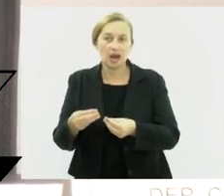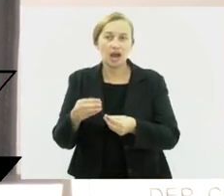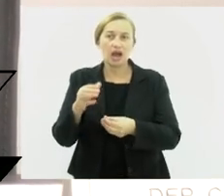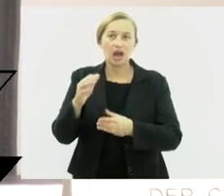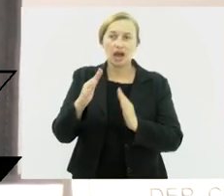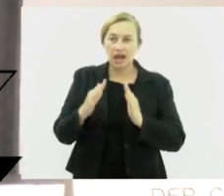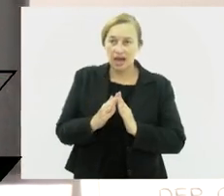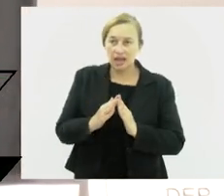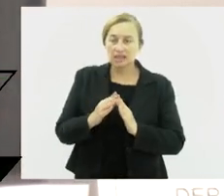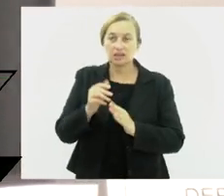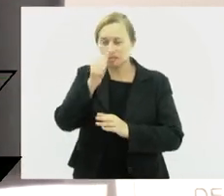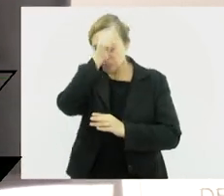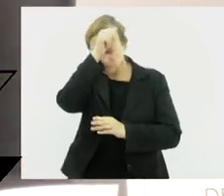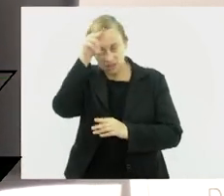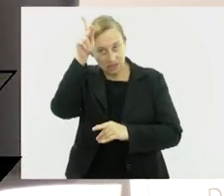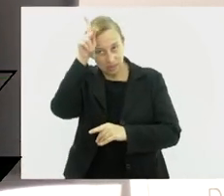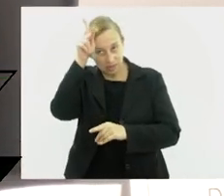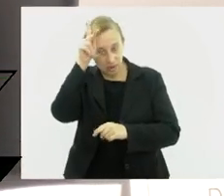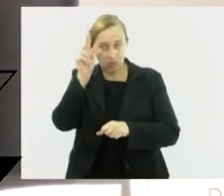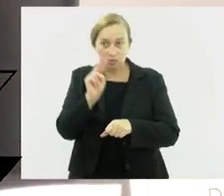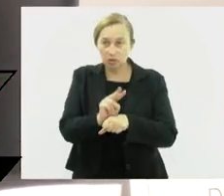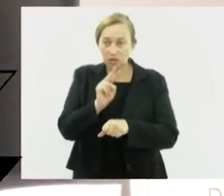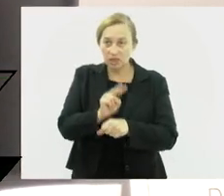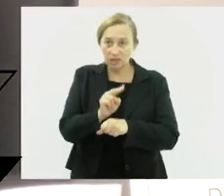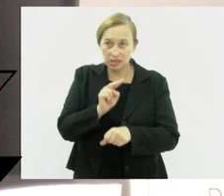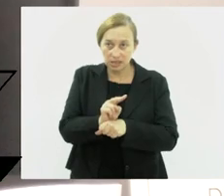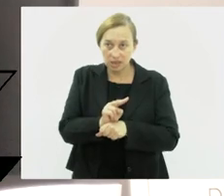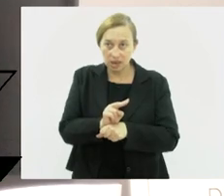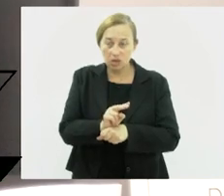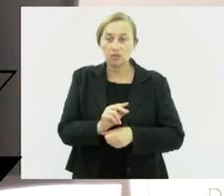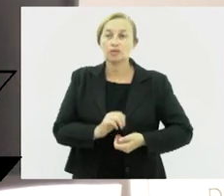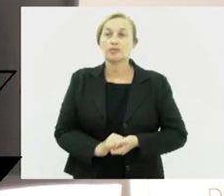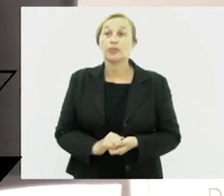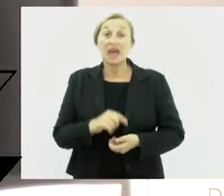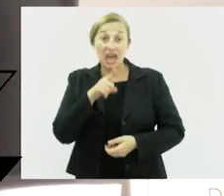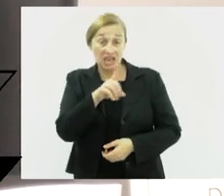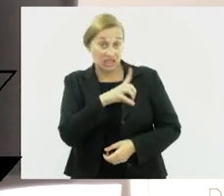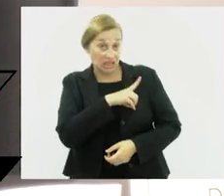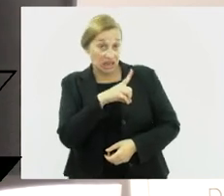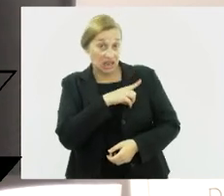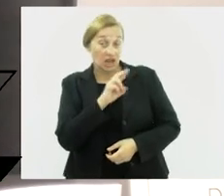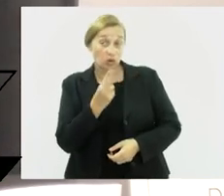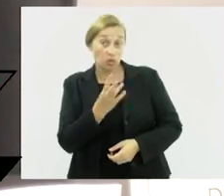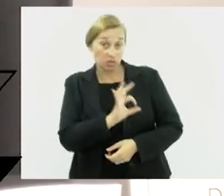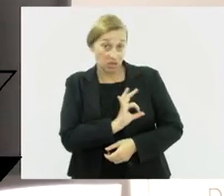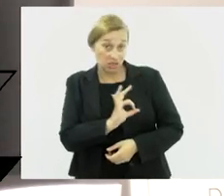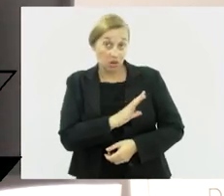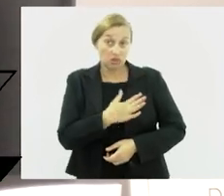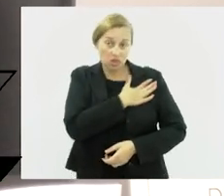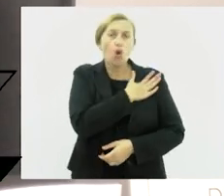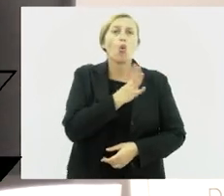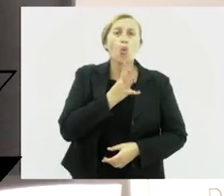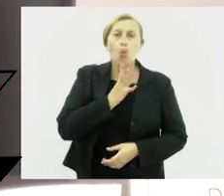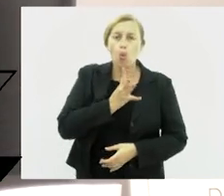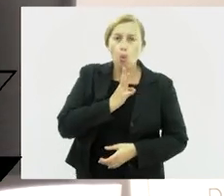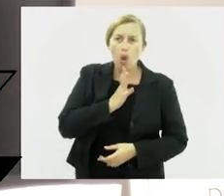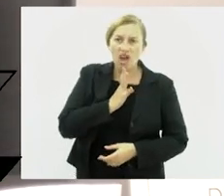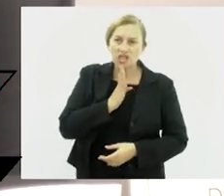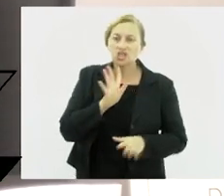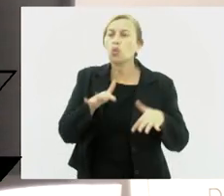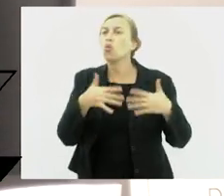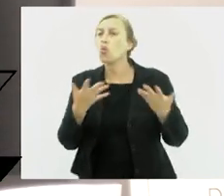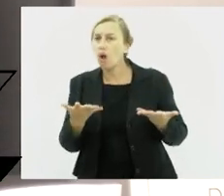uma entidade, a minha pergunta é o seguinte: esse delegado ou esse policial militar, eles conhecem quais são